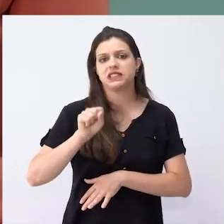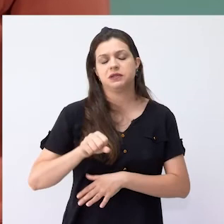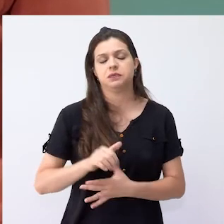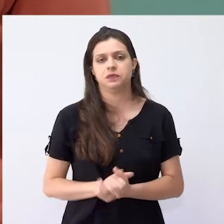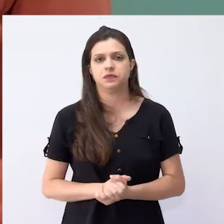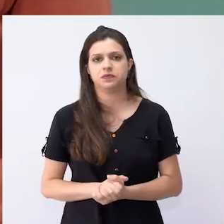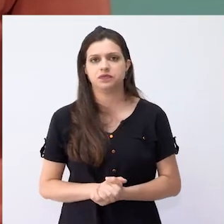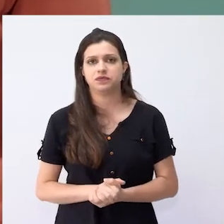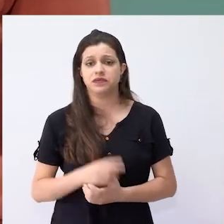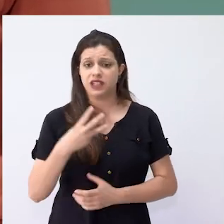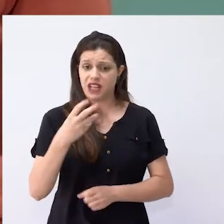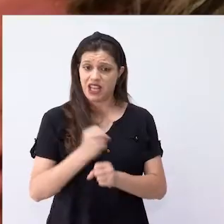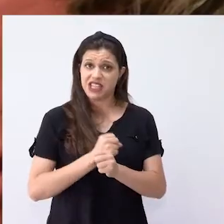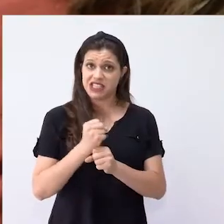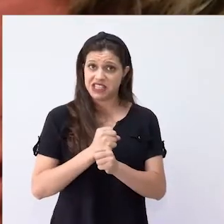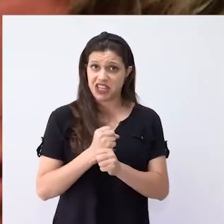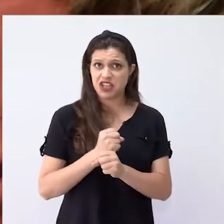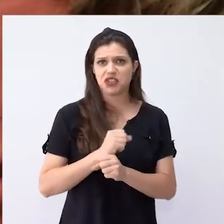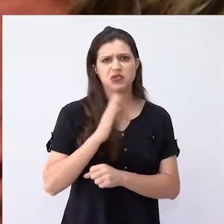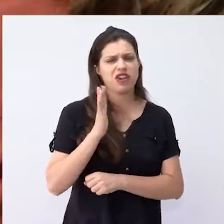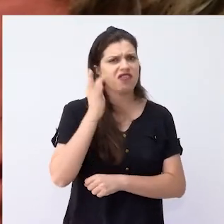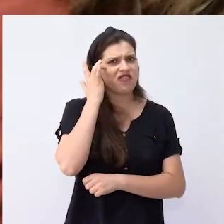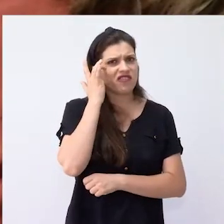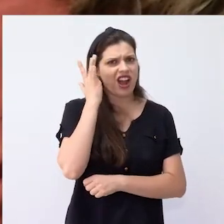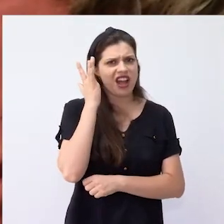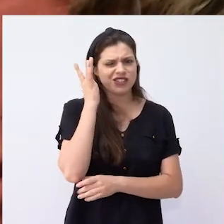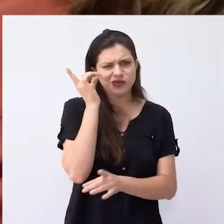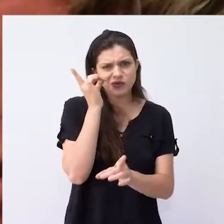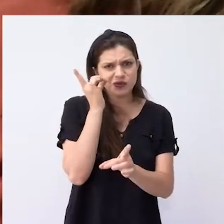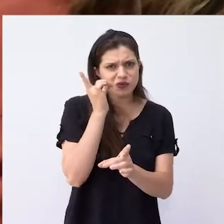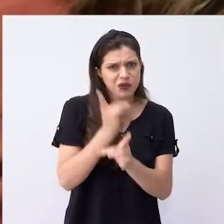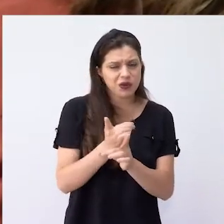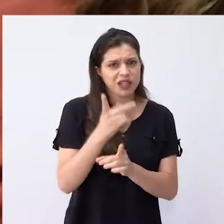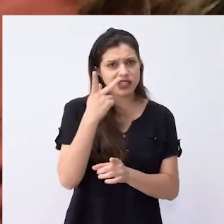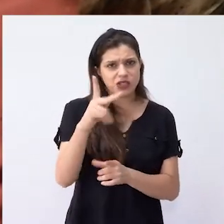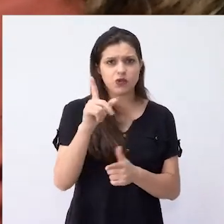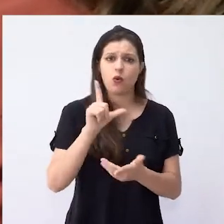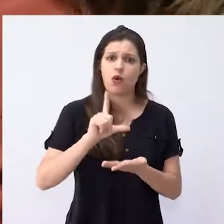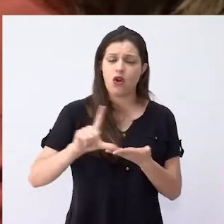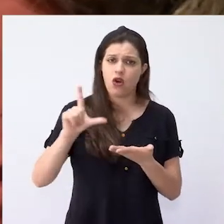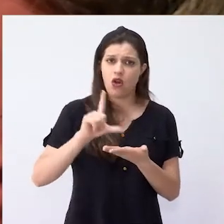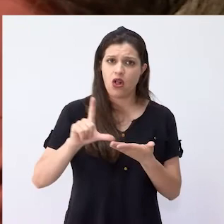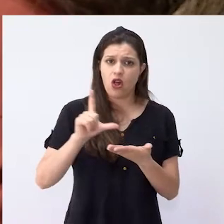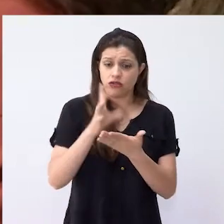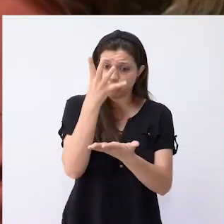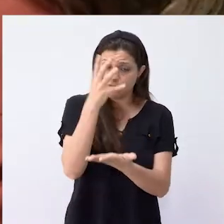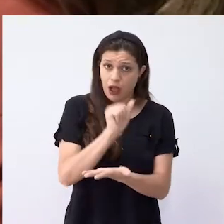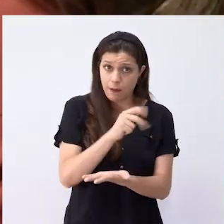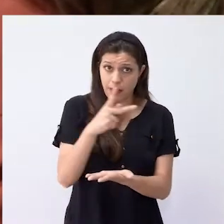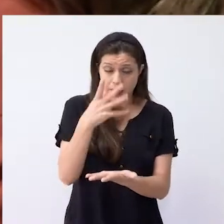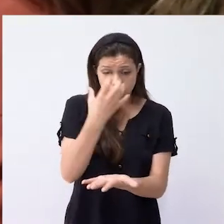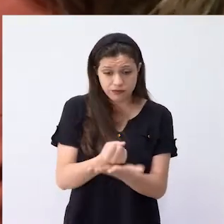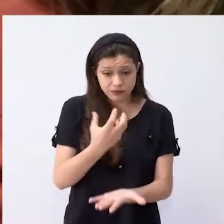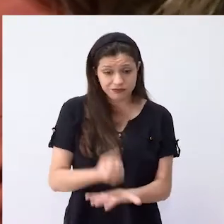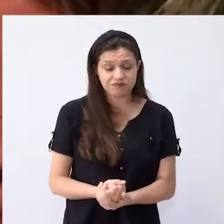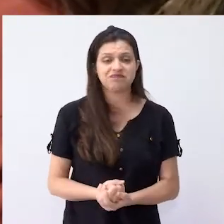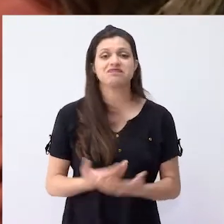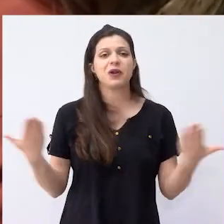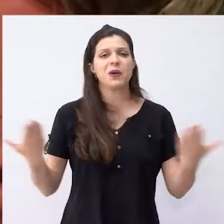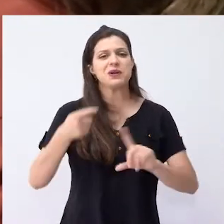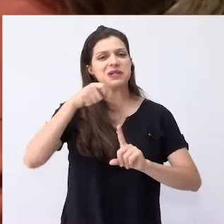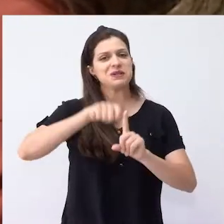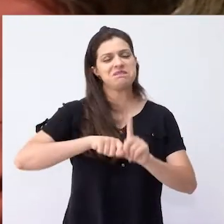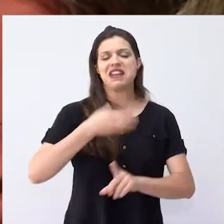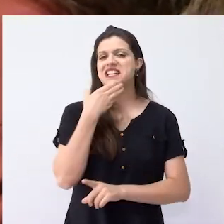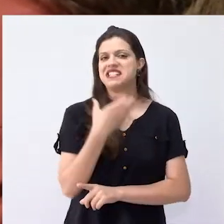quem deseja reportar a notícia. Quer dizer, são 3 anos de aplicativo, vai ser muito fácil de encontrar aí na sua loja de aplicativos. O programa